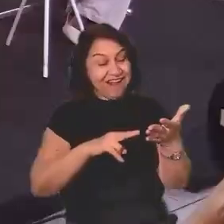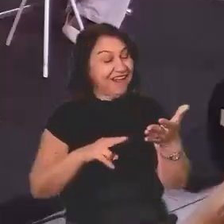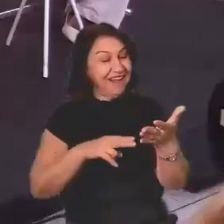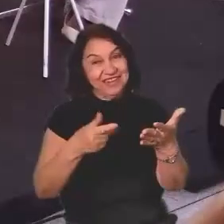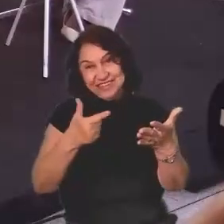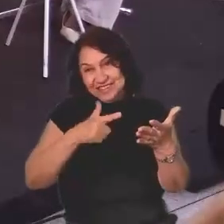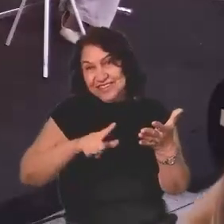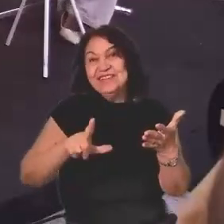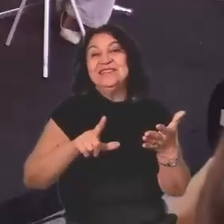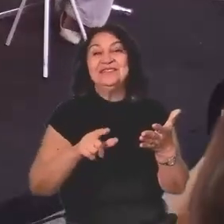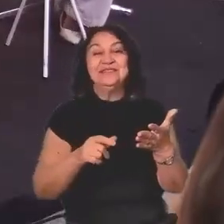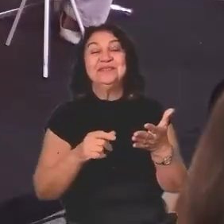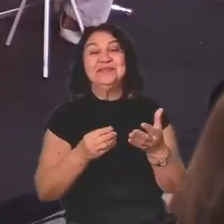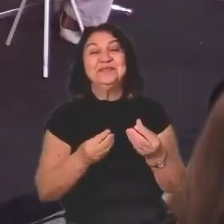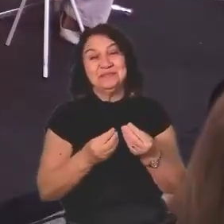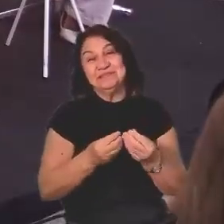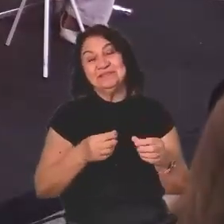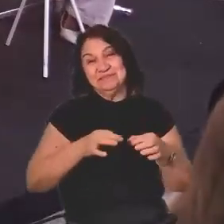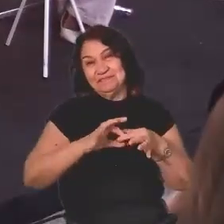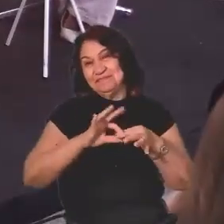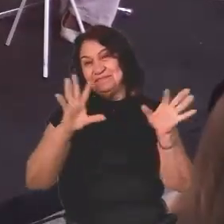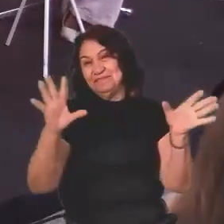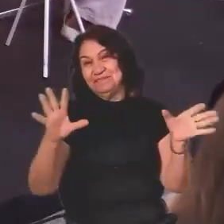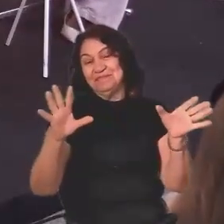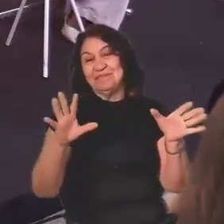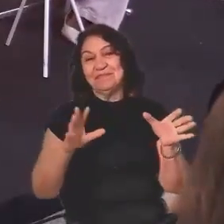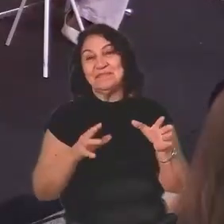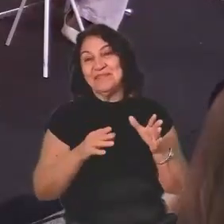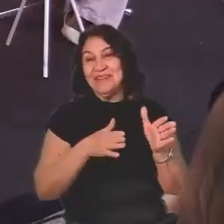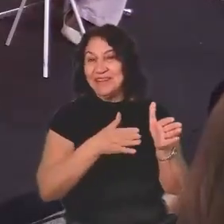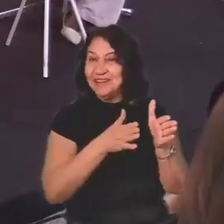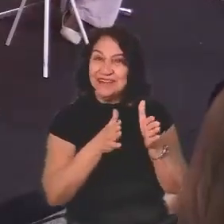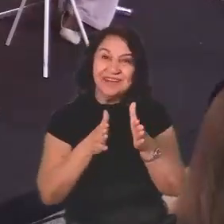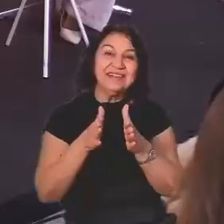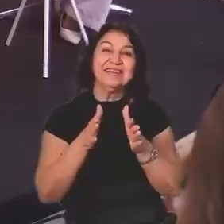Mas aí já tem um direcionamento, tá vendo?